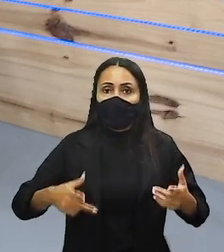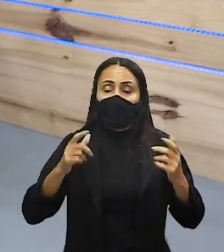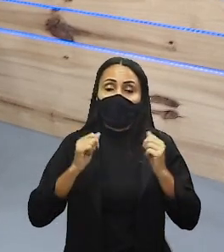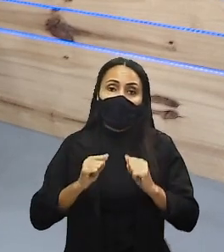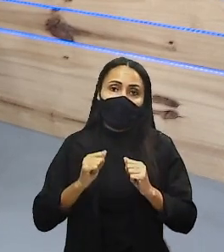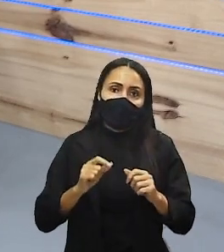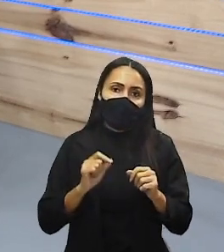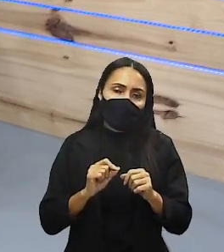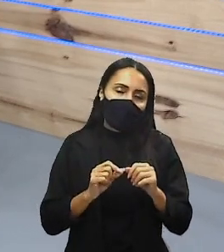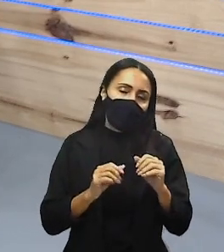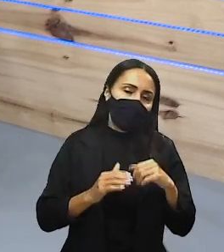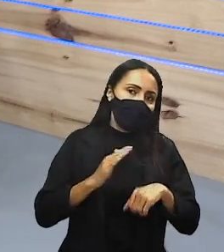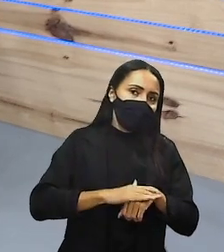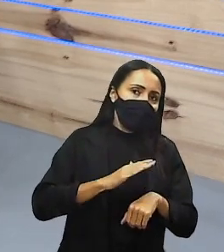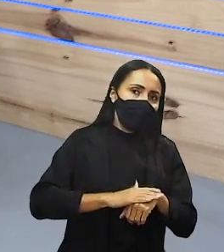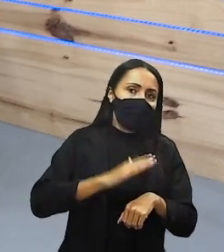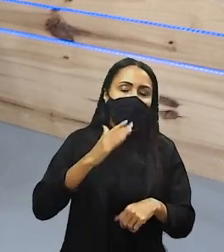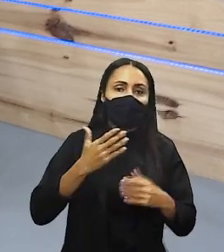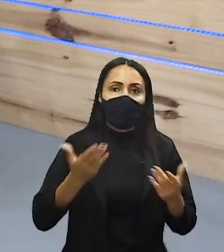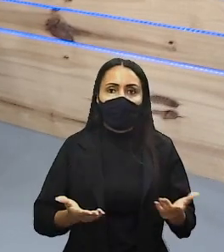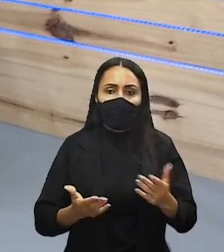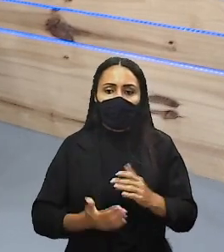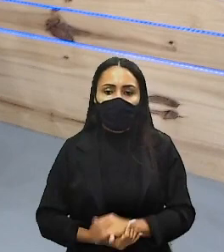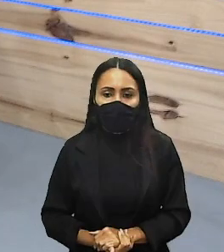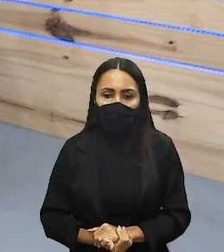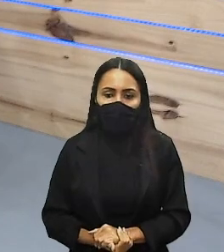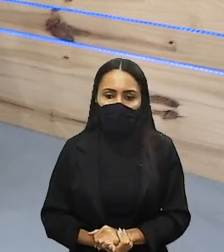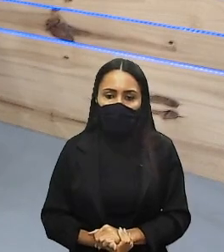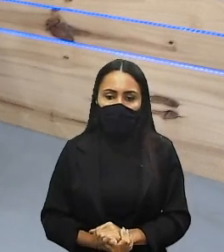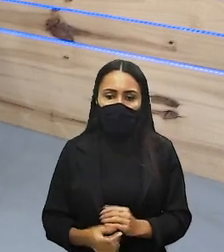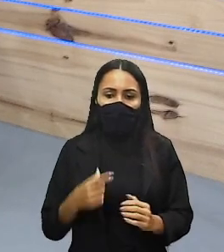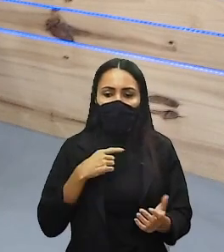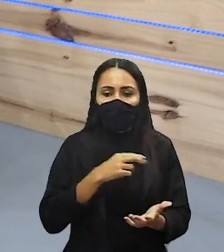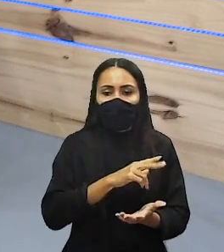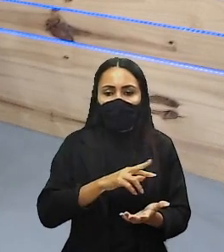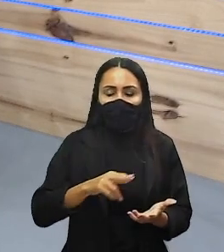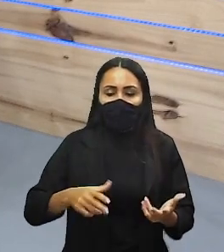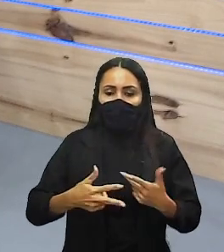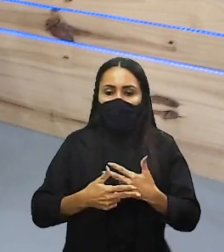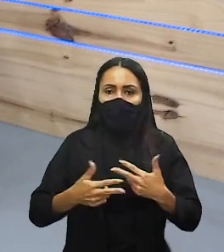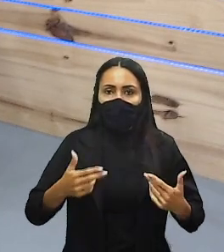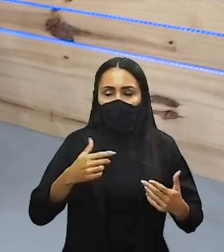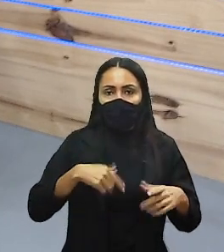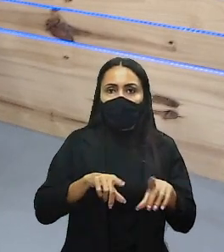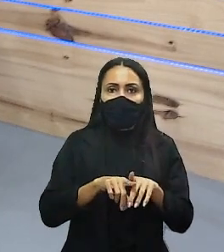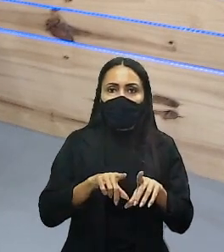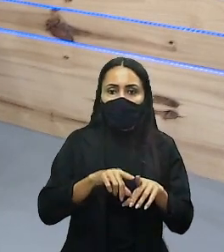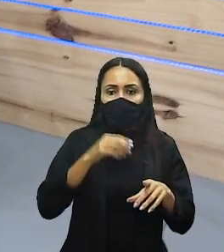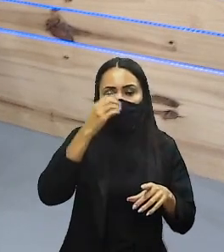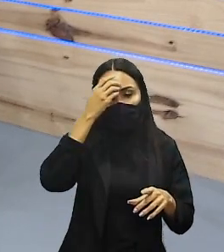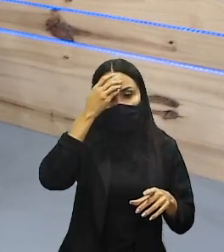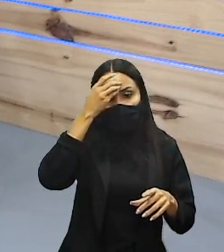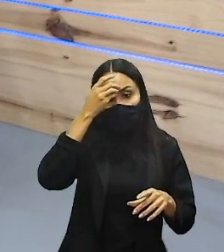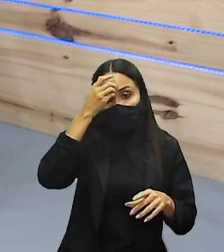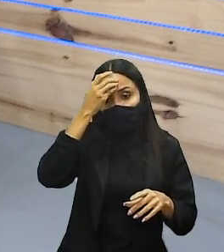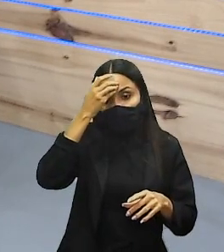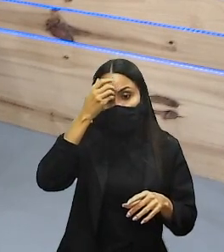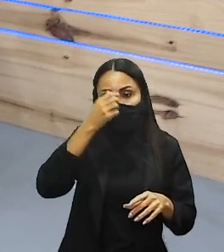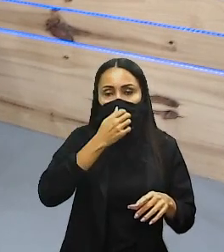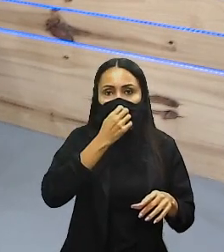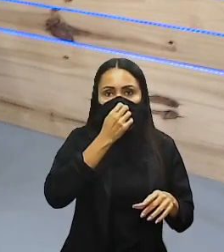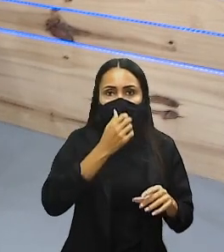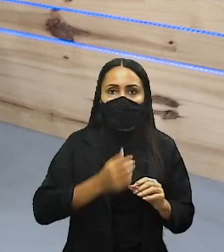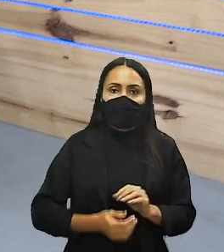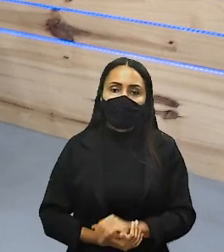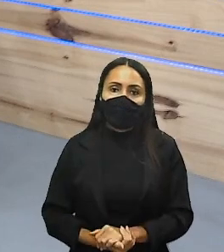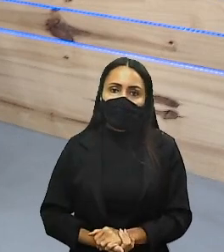podemos fazer bem mais. Eu acho que ainda não fiz o que eu devia ter feito. Tinha muita coisa que podia ser feita, concurso de música, de cartaz, concurso de